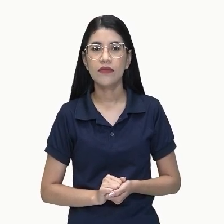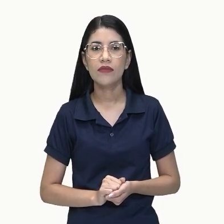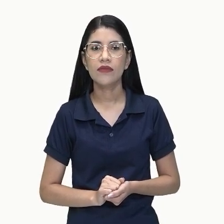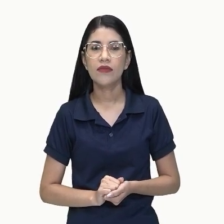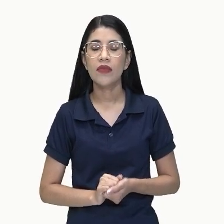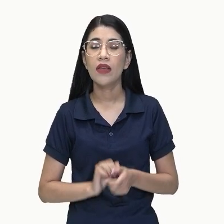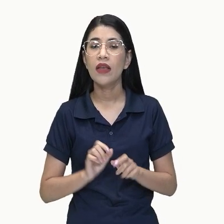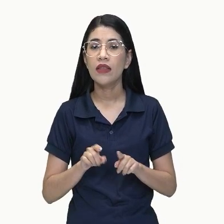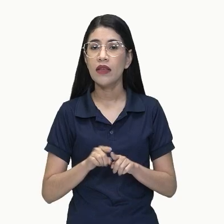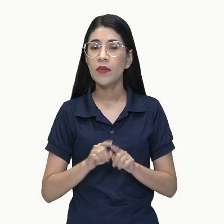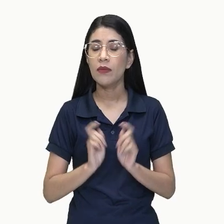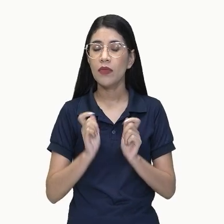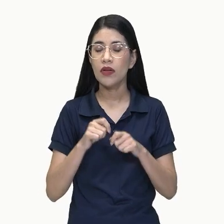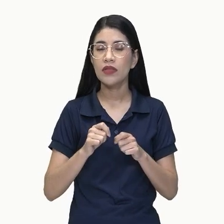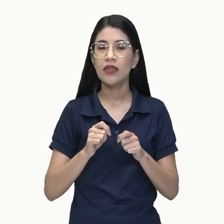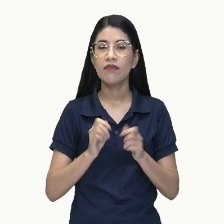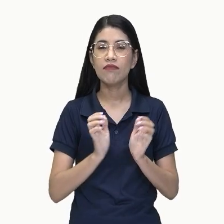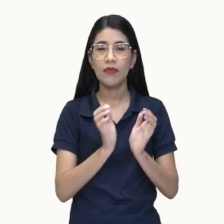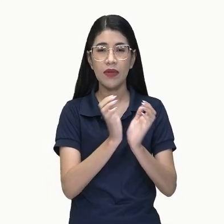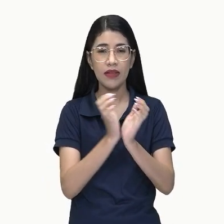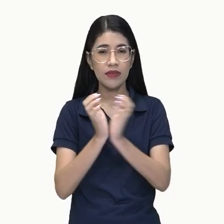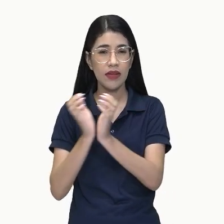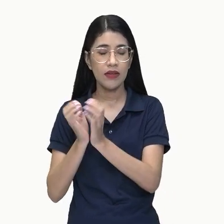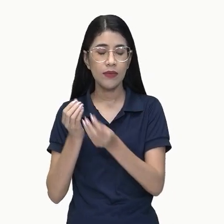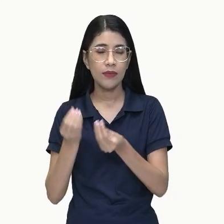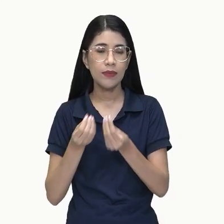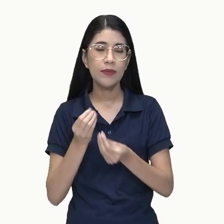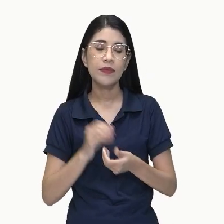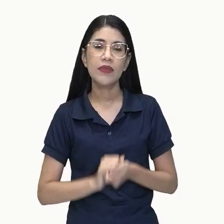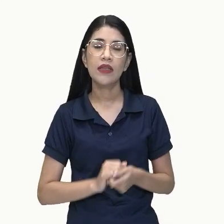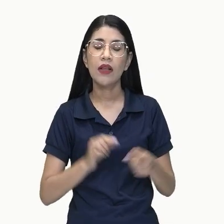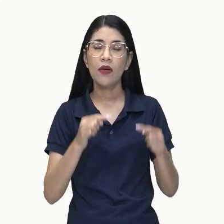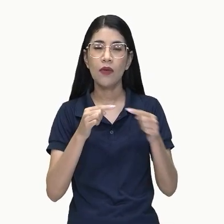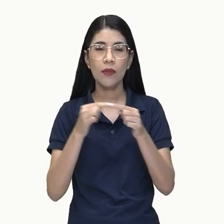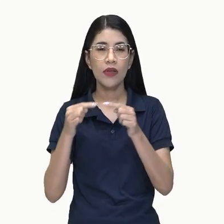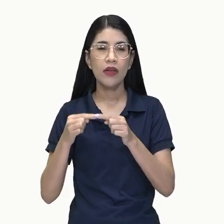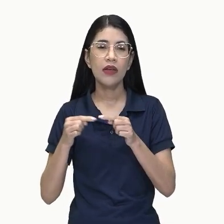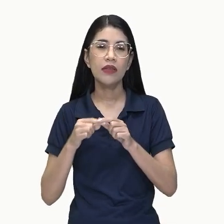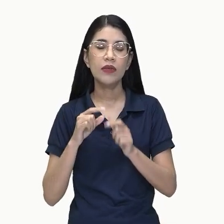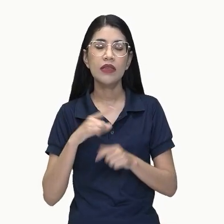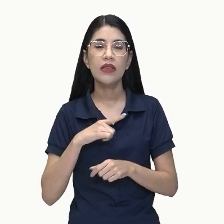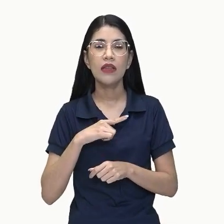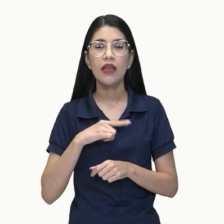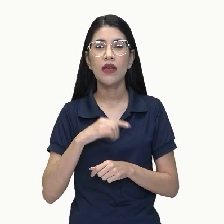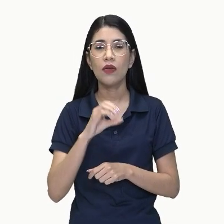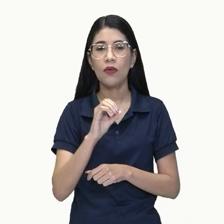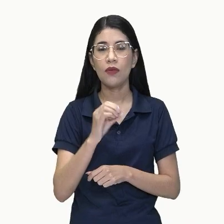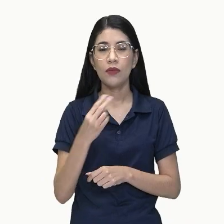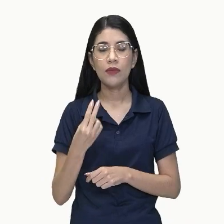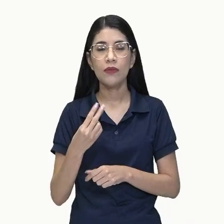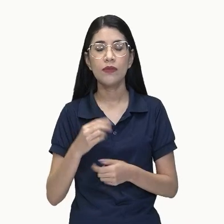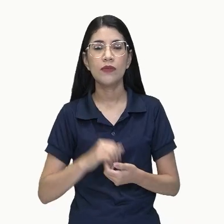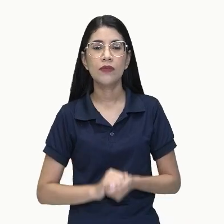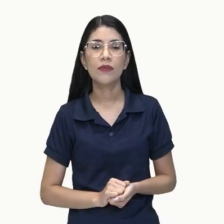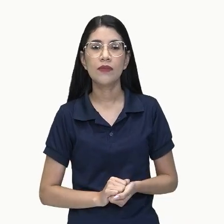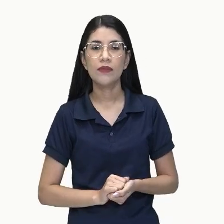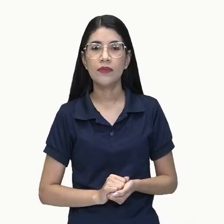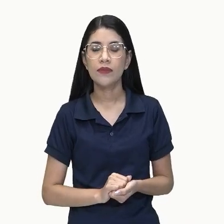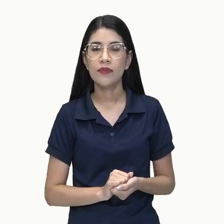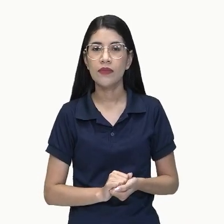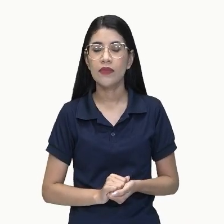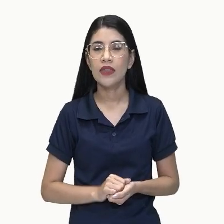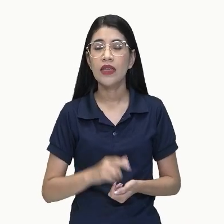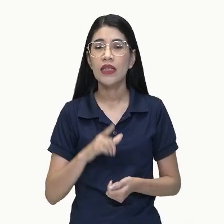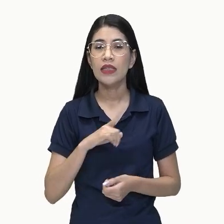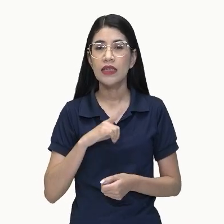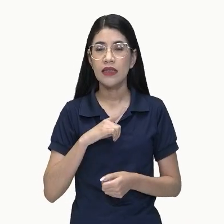Podemos classificar também os ácidos de acordo com a presença de oxigênio. Quando o